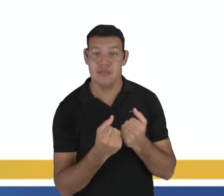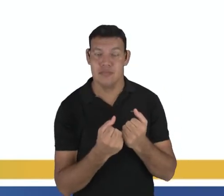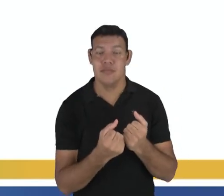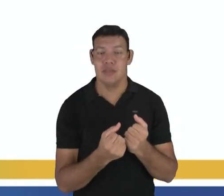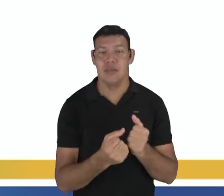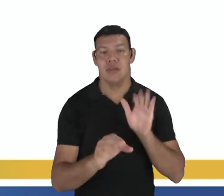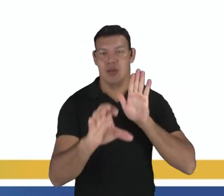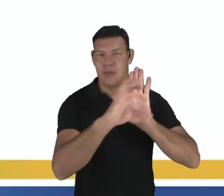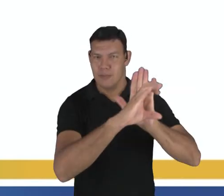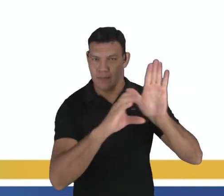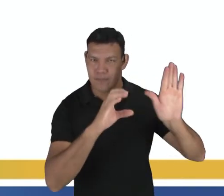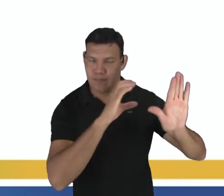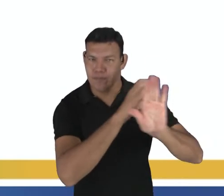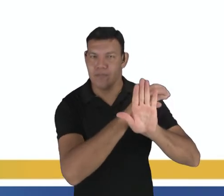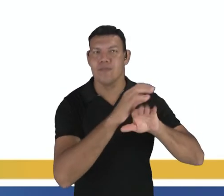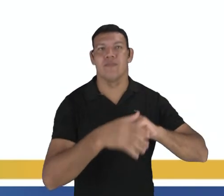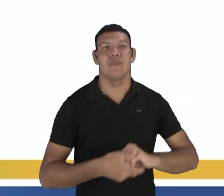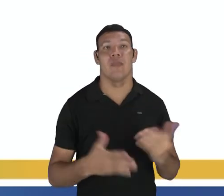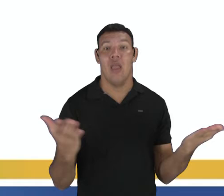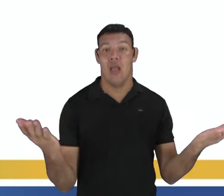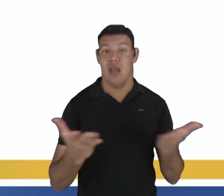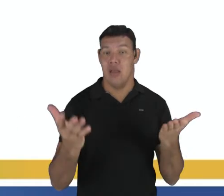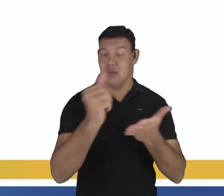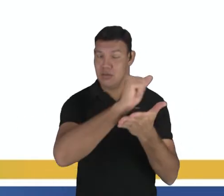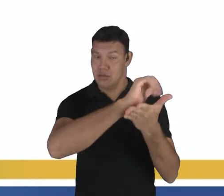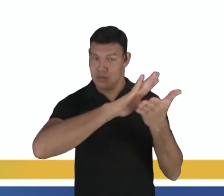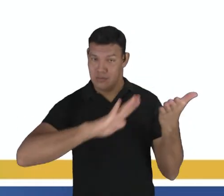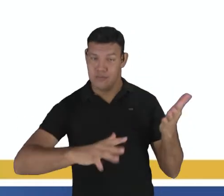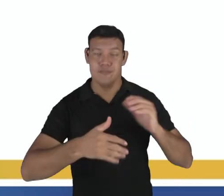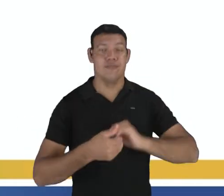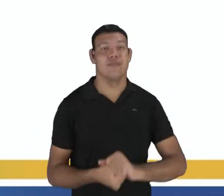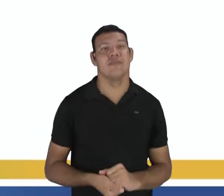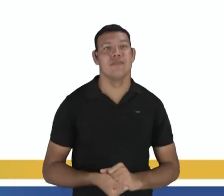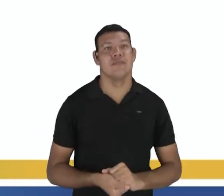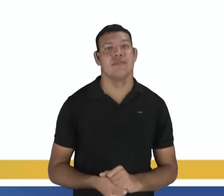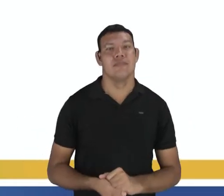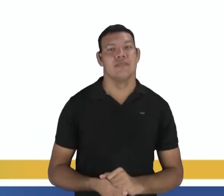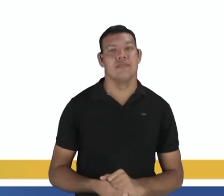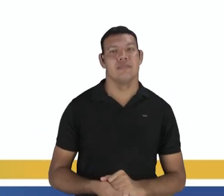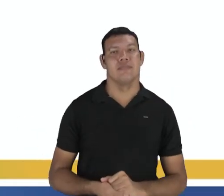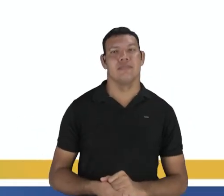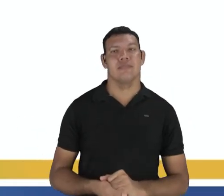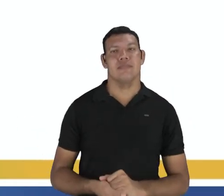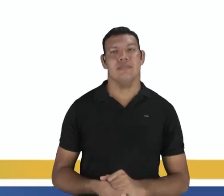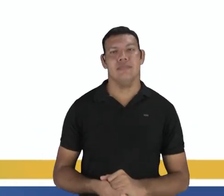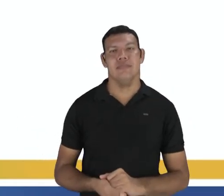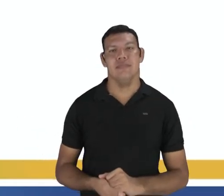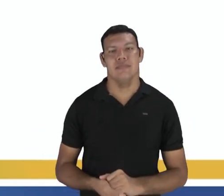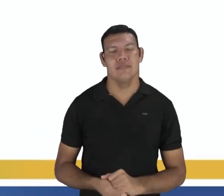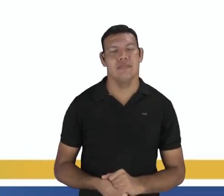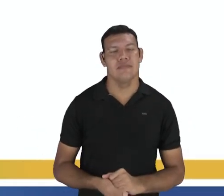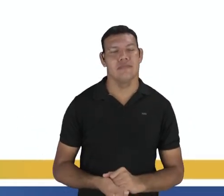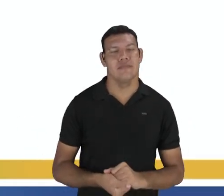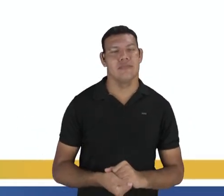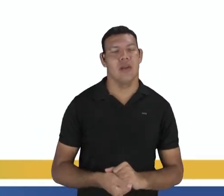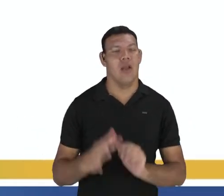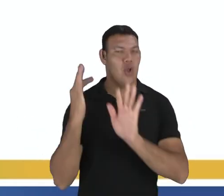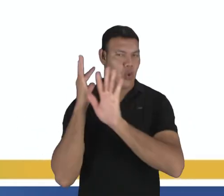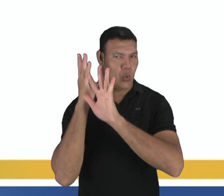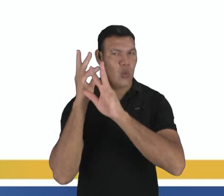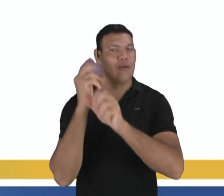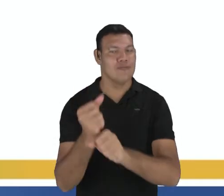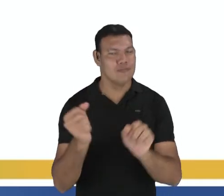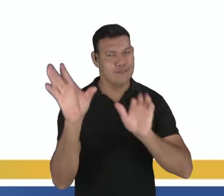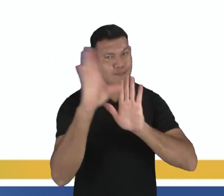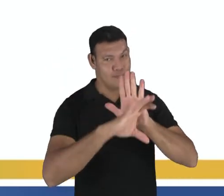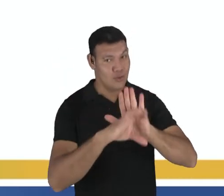sentido conotativo. E agora nós vamos exercitar um pouquinho, para nós podermos